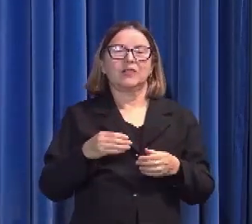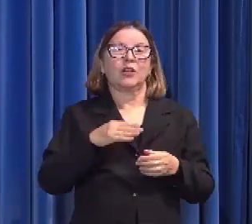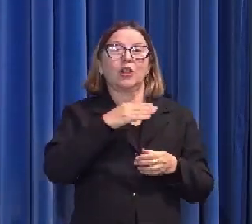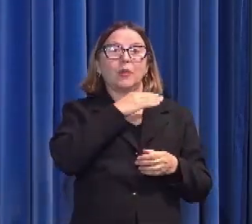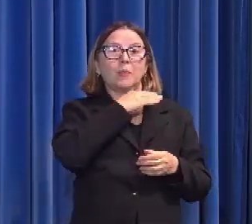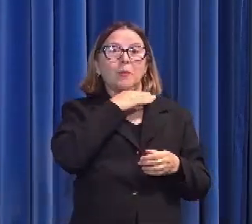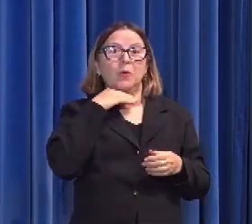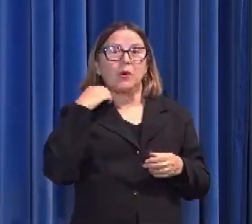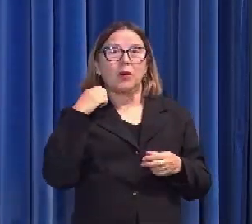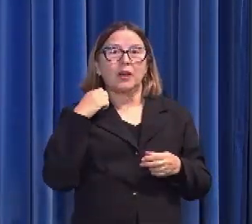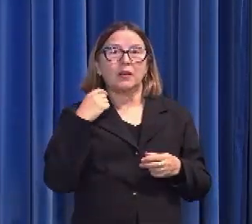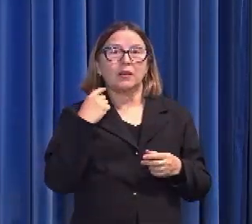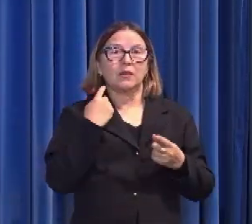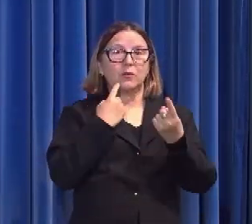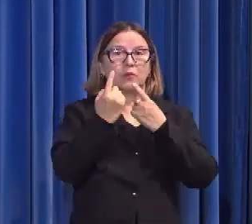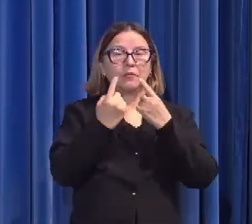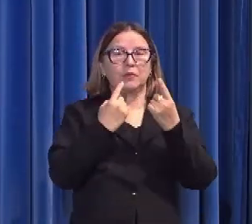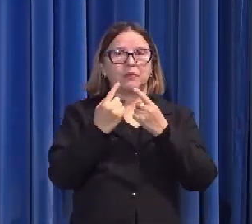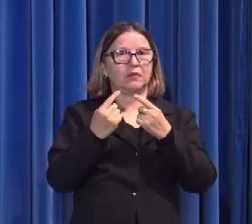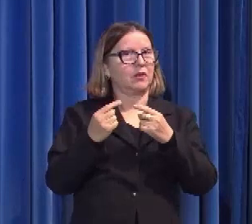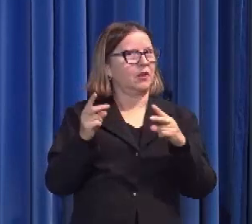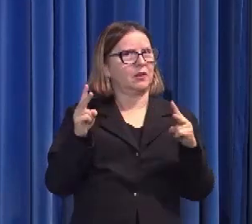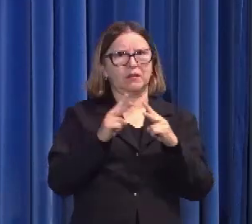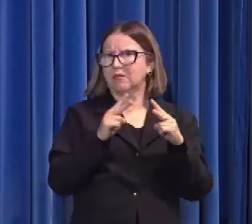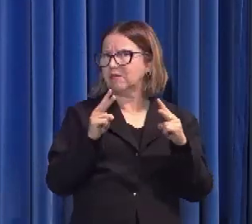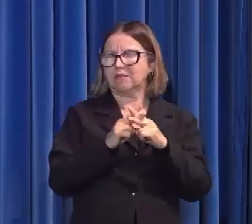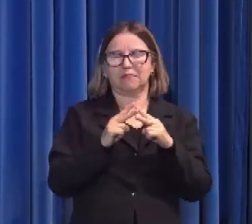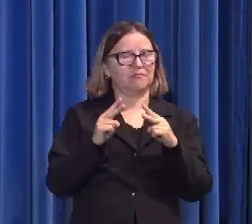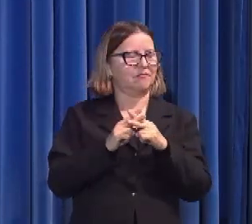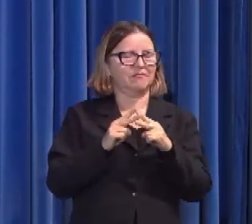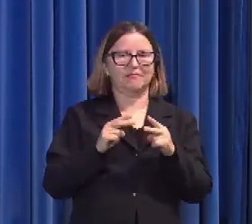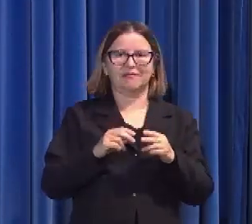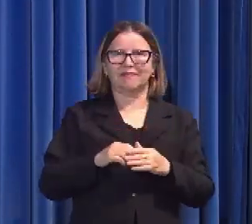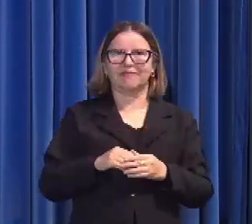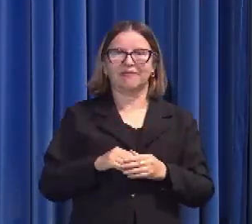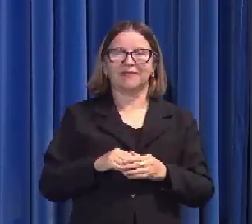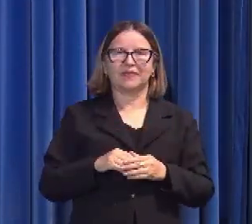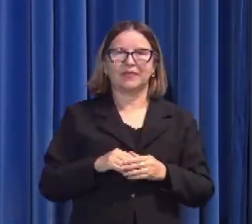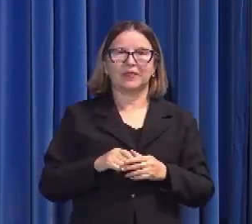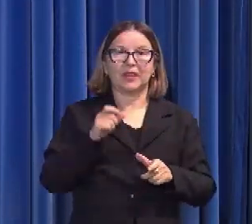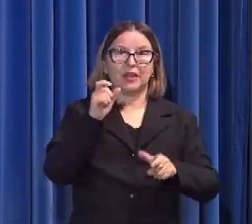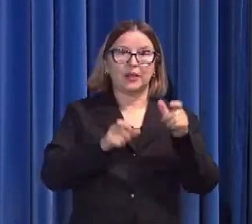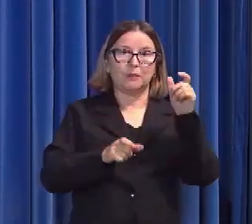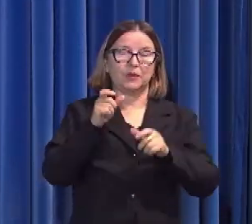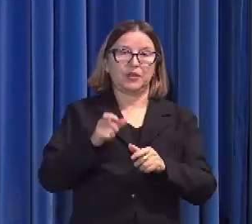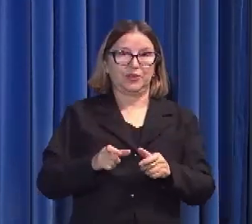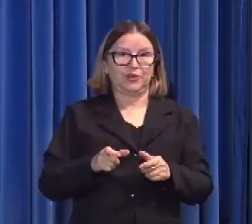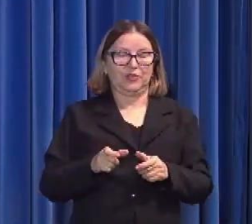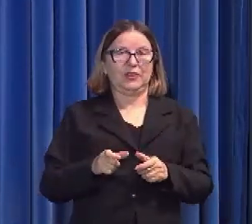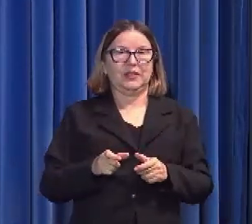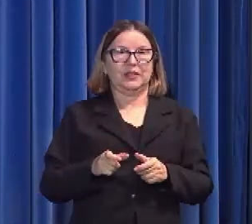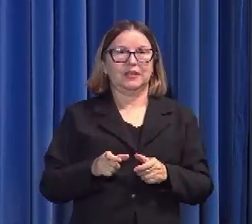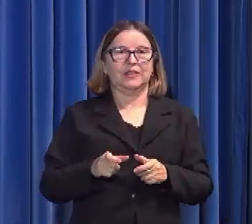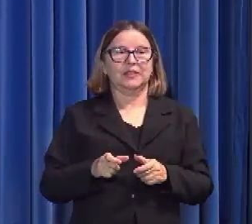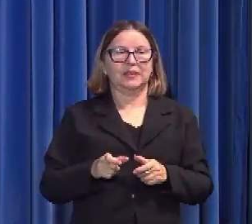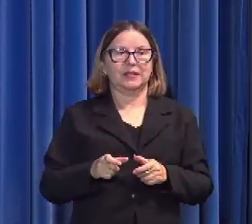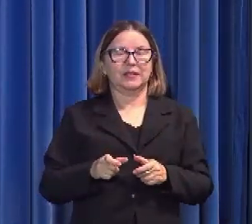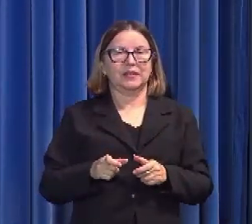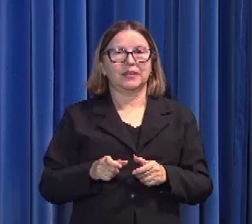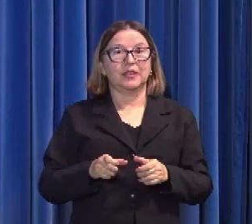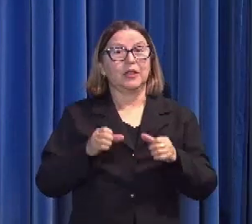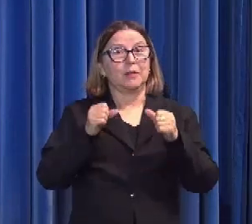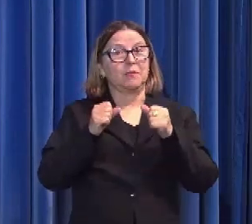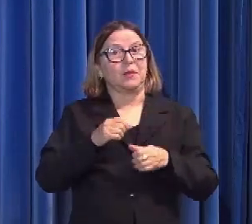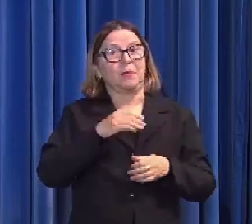brigam umas com as outras e aqueles que Estão dispostos a morrer pelo outro